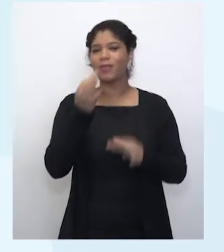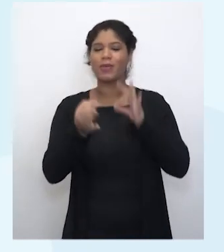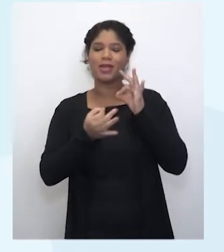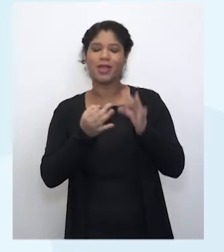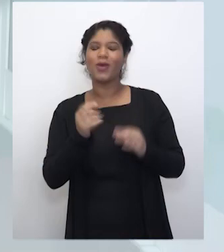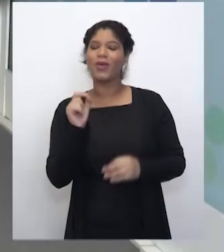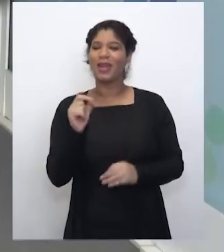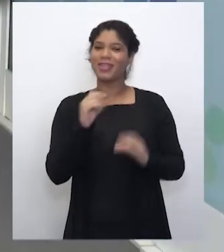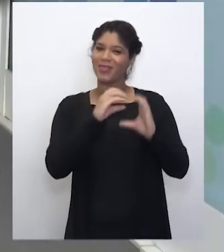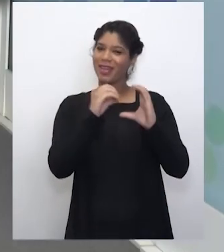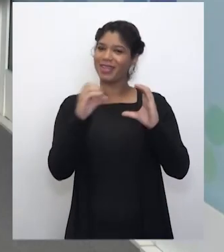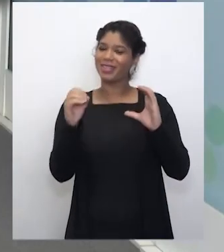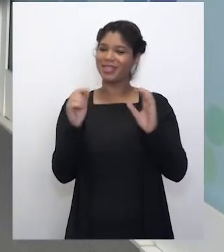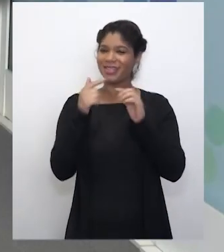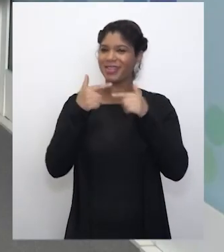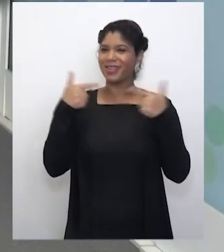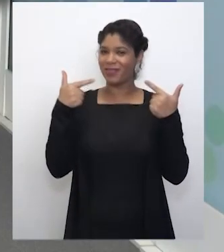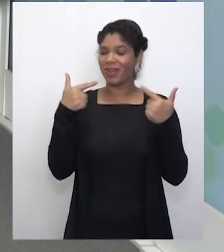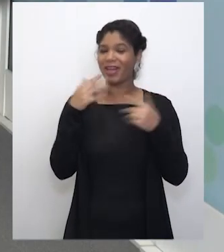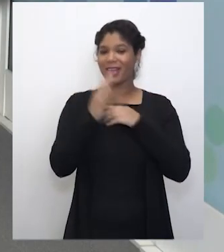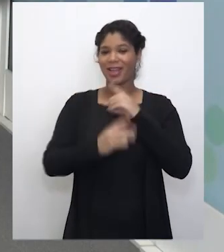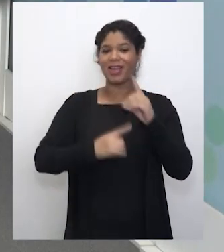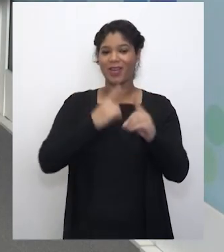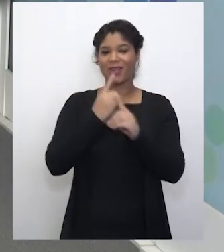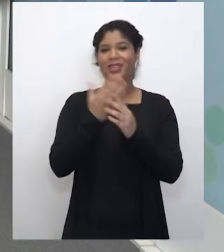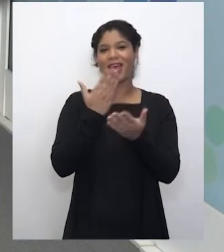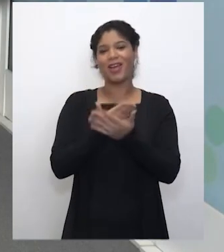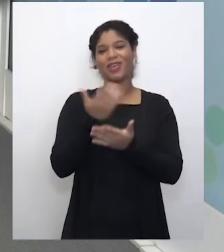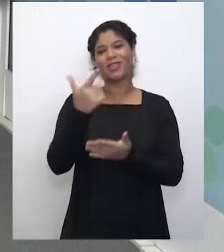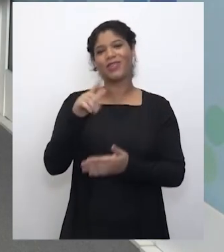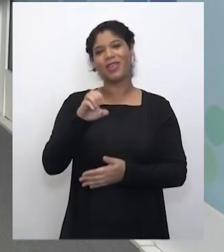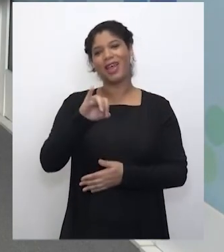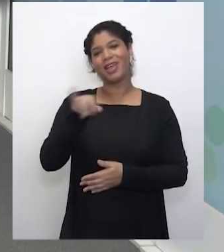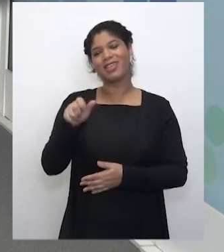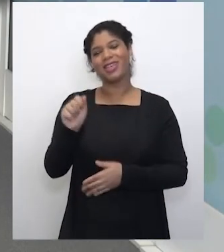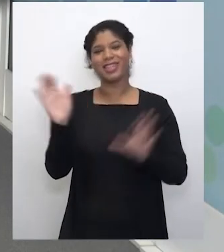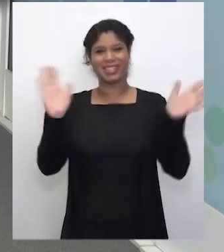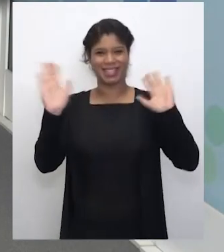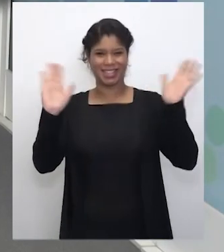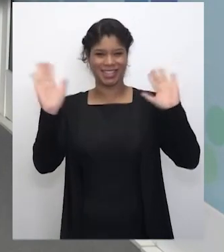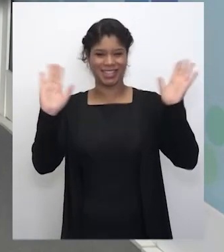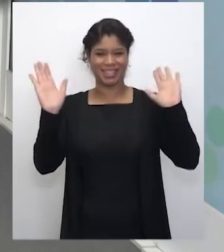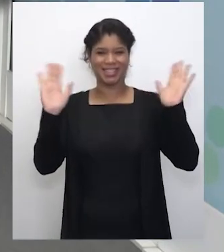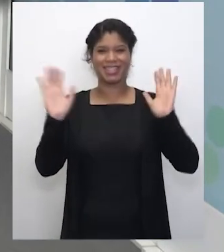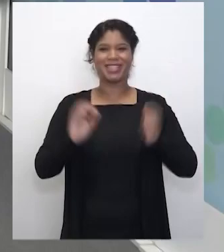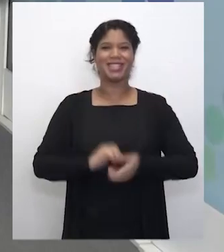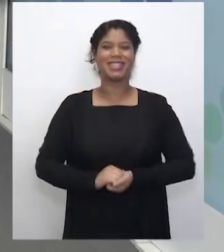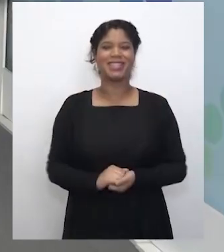agradece, tá bom? E a gente se vê, claro, numa próxima aula da EJA. Até lá, pessoal! Tchau, tchau!